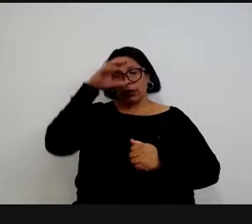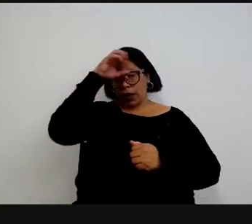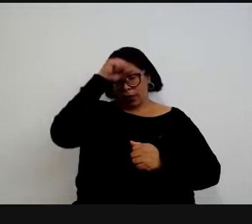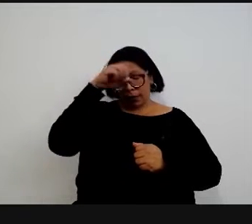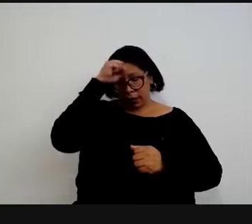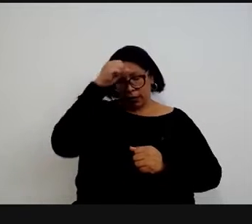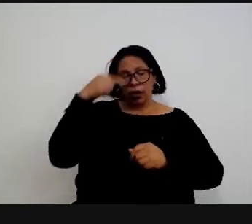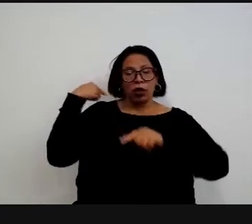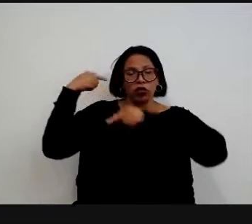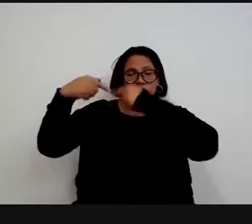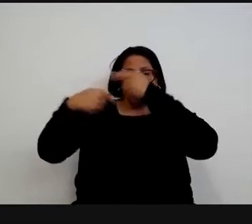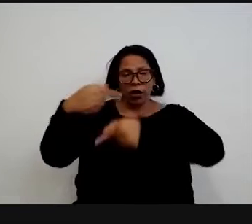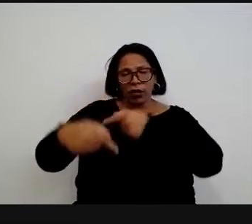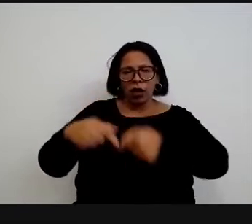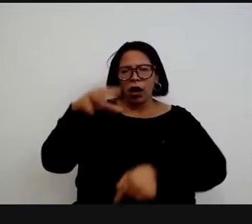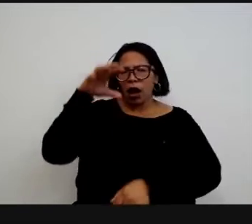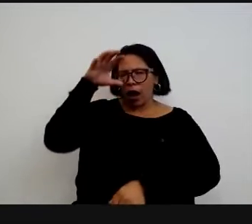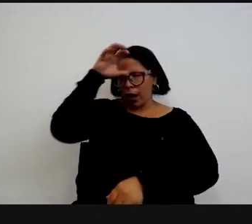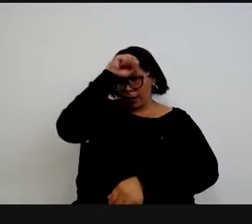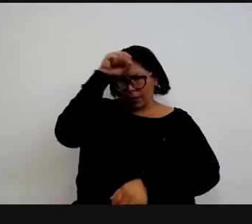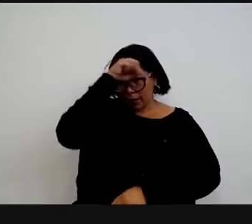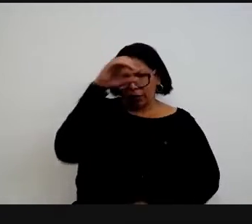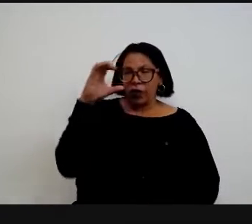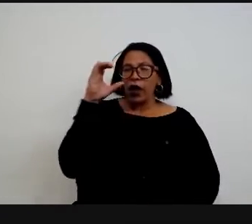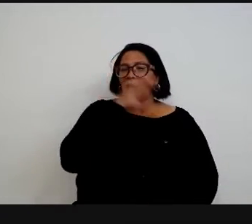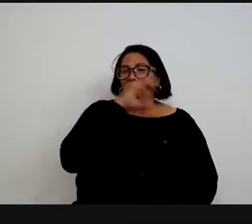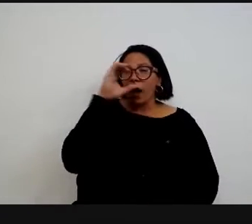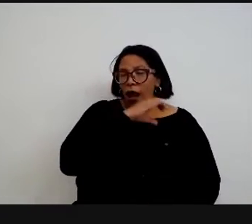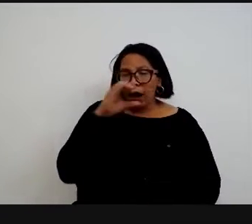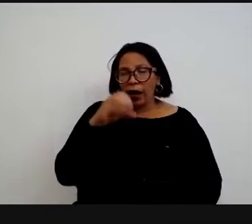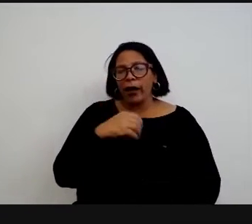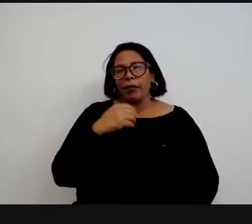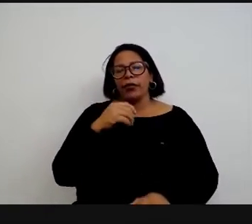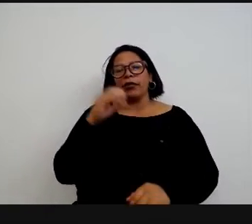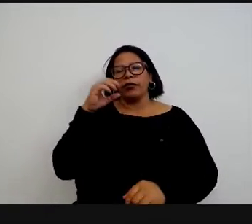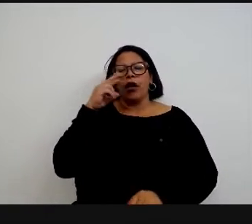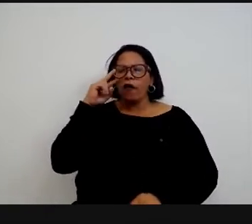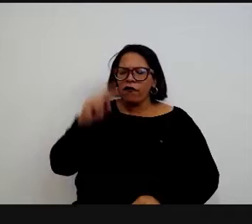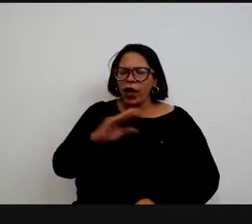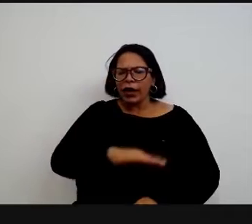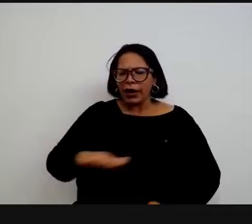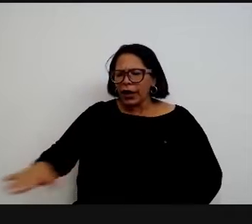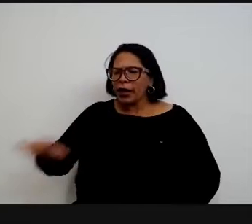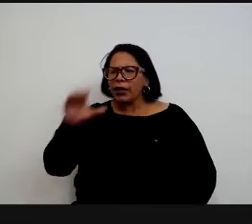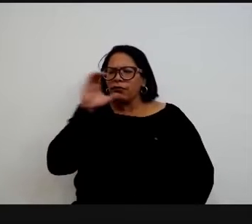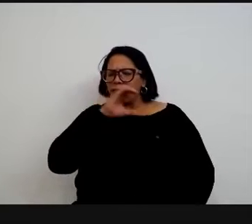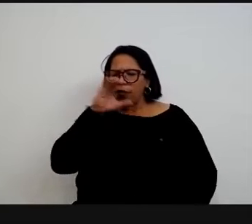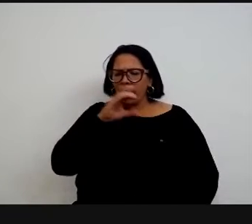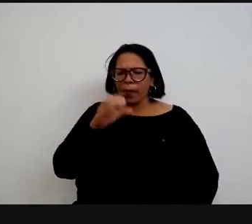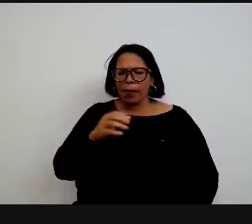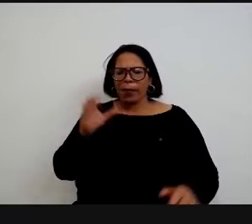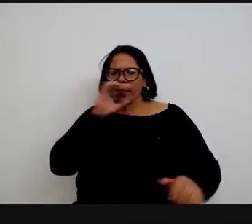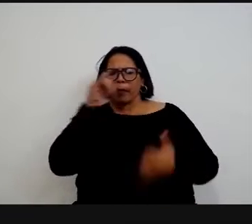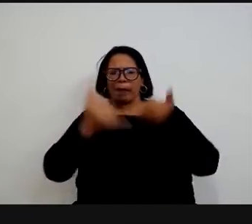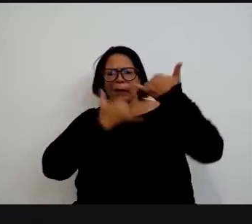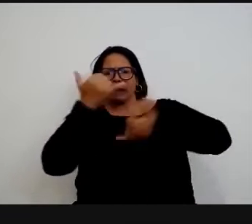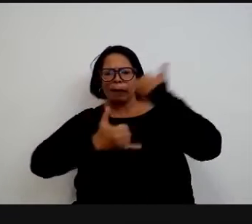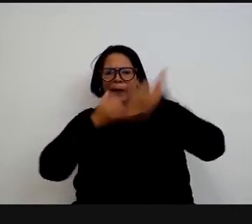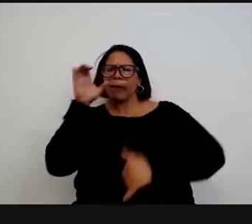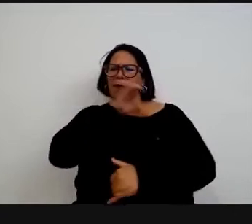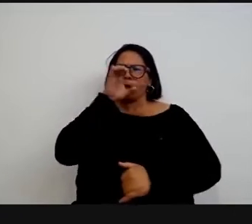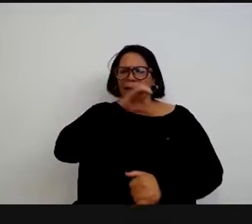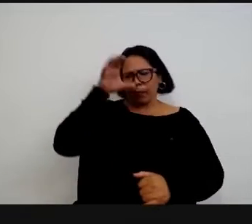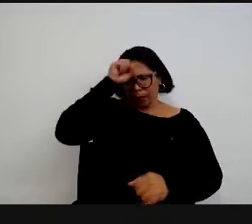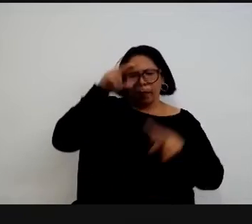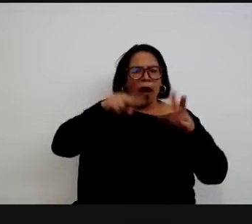aprendizagem da nova geração, que aprende em pílulas, né? Quer dizer, você passa ali, você vê os meninos pequenininhos lá no TikTok, olhando,